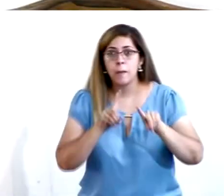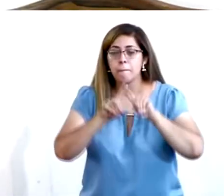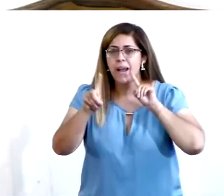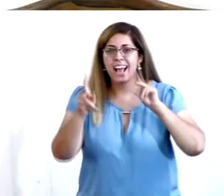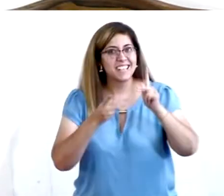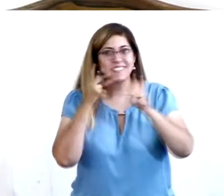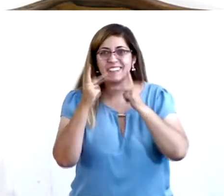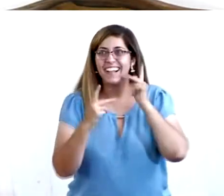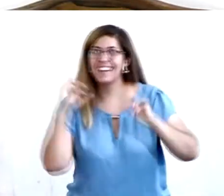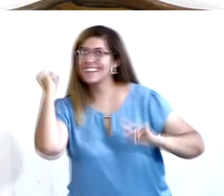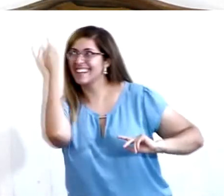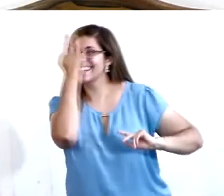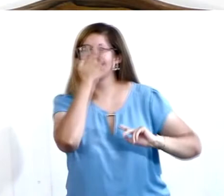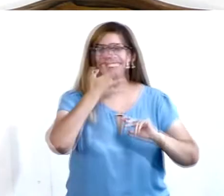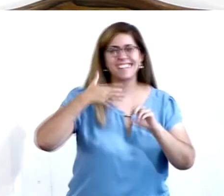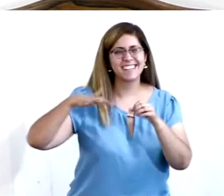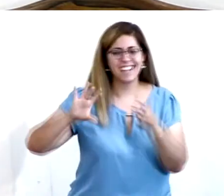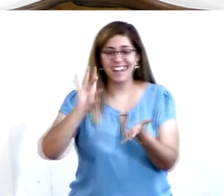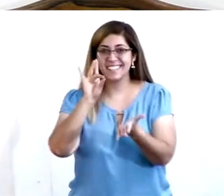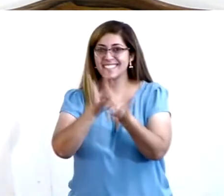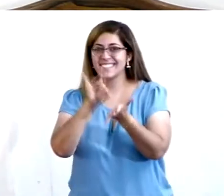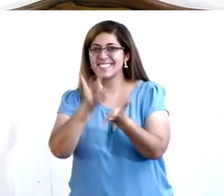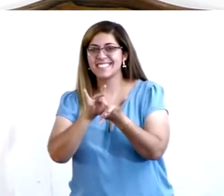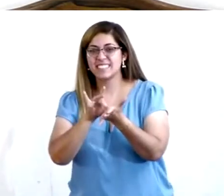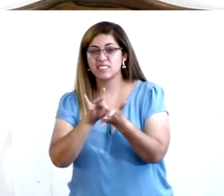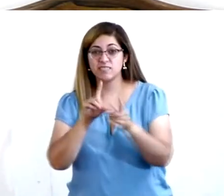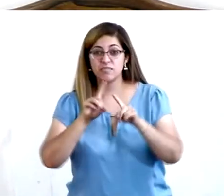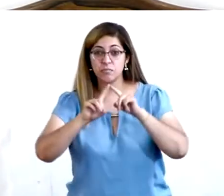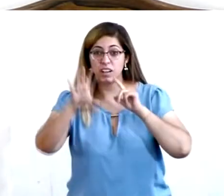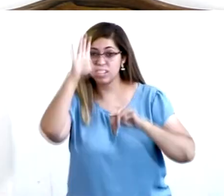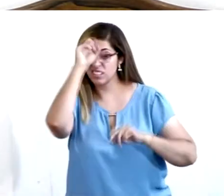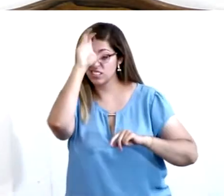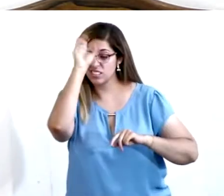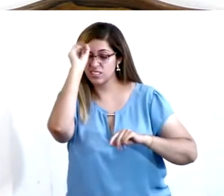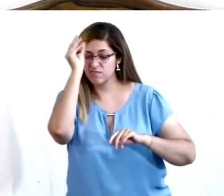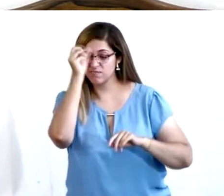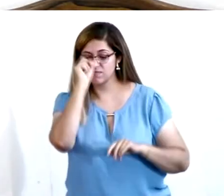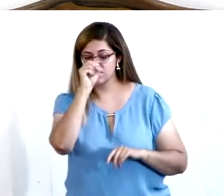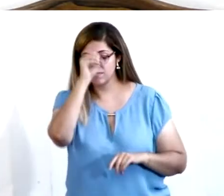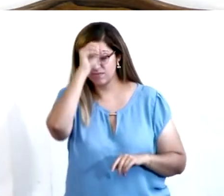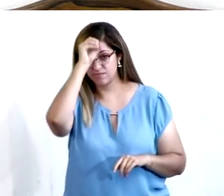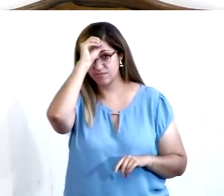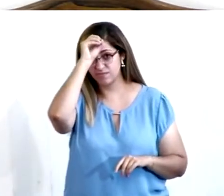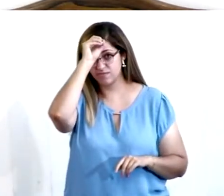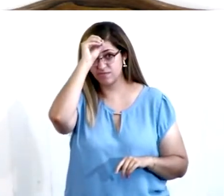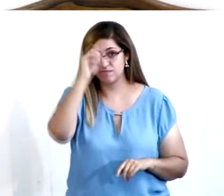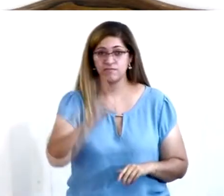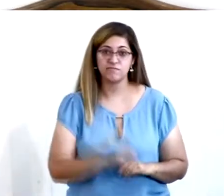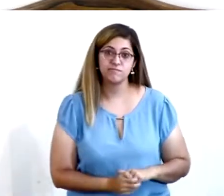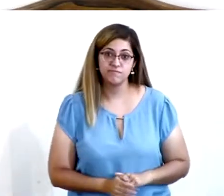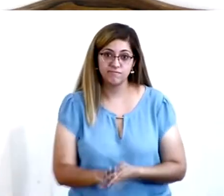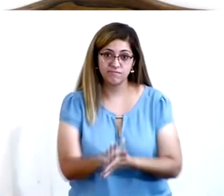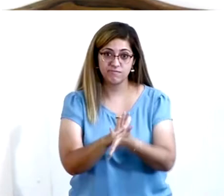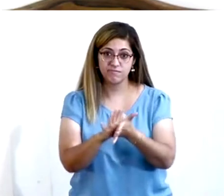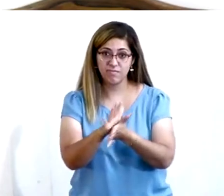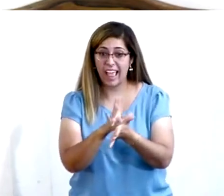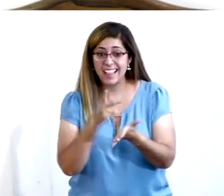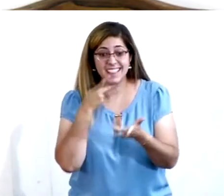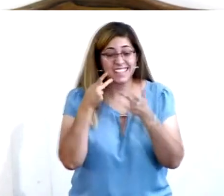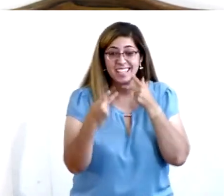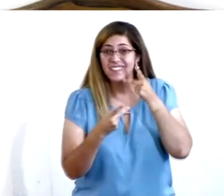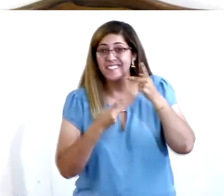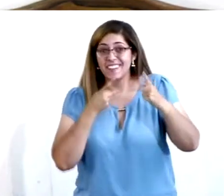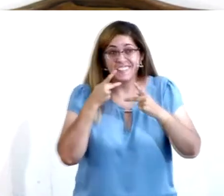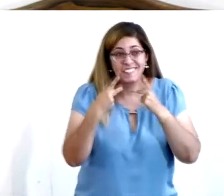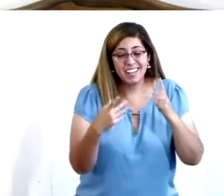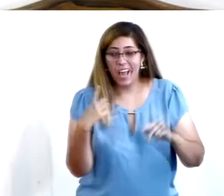graça e de verdade, se você aprendeu o legalismo e quer viver a sua vida pelo legalismo. De nada resolve eu falar, Ele é o único